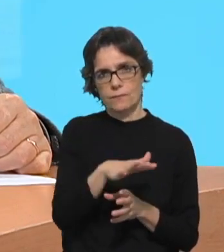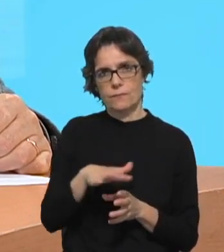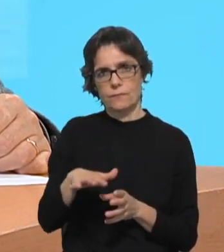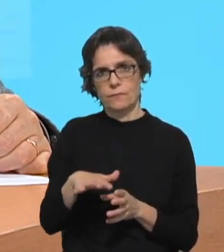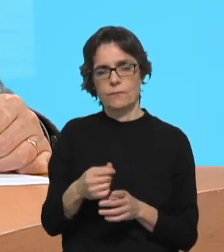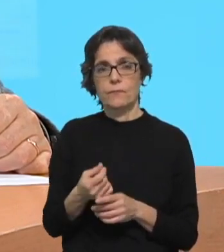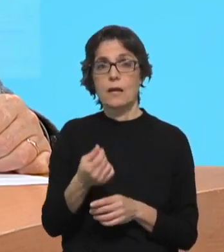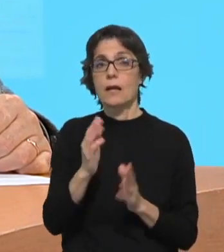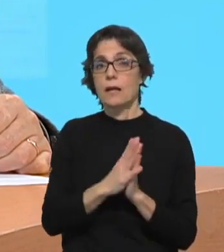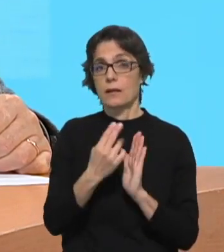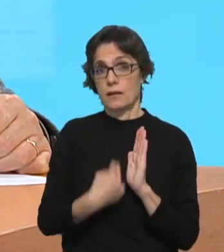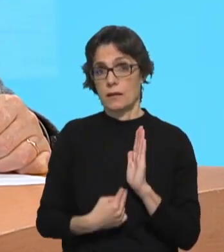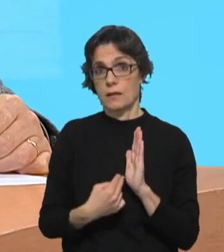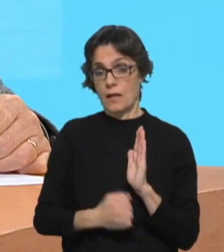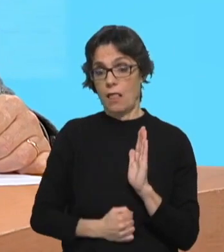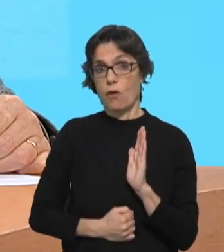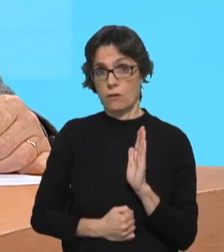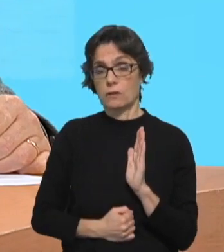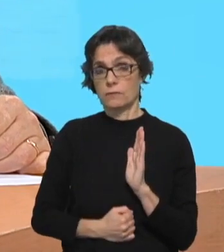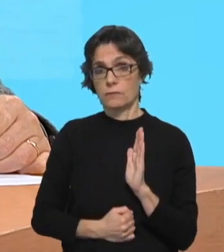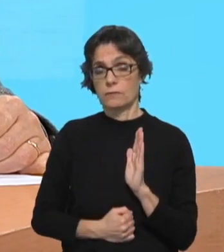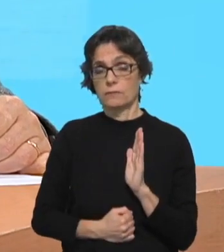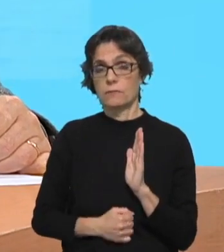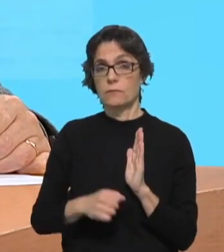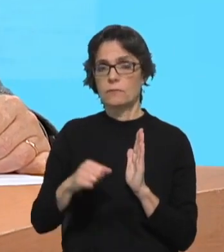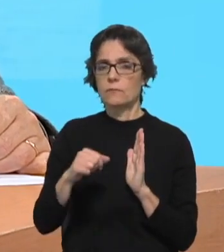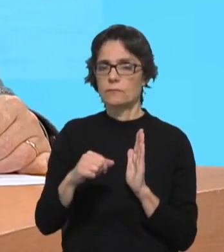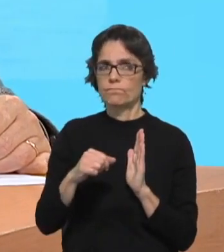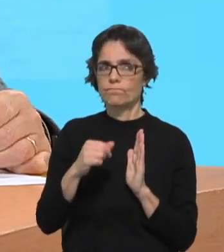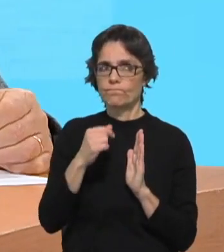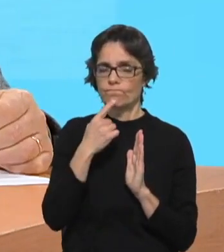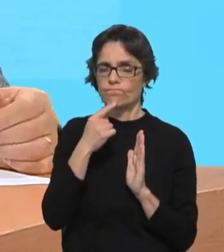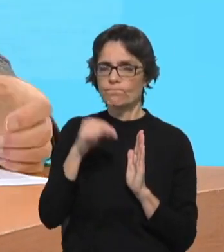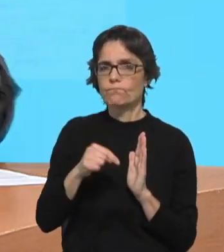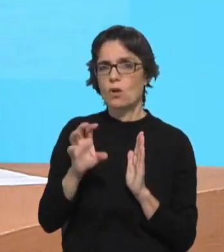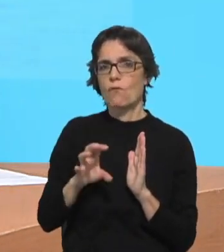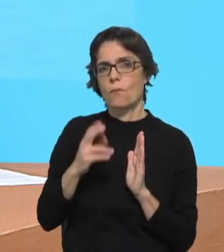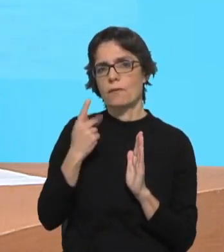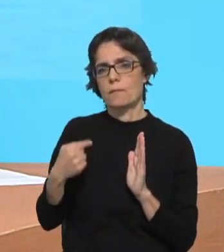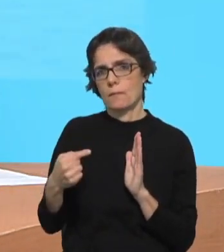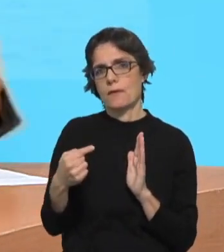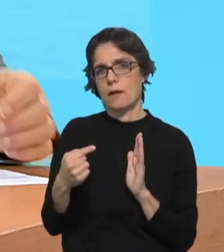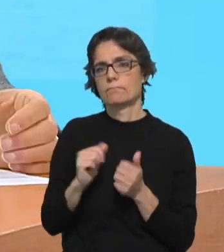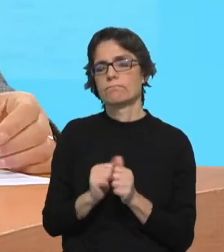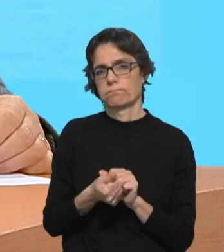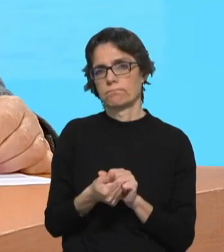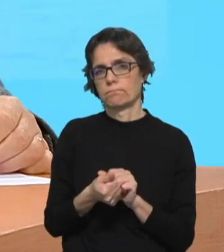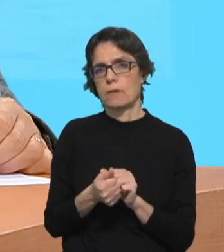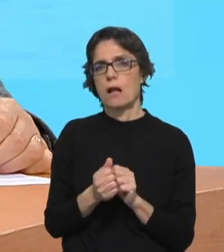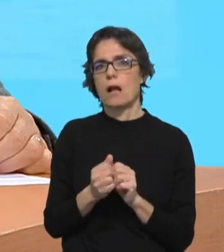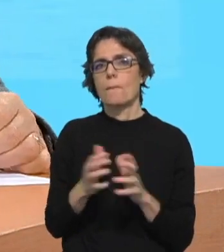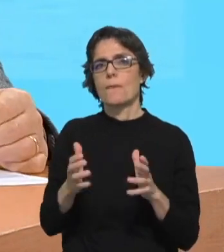que, de facto, os modos de habitar hoje se transformaram, porque grande parte das estruturas eclesiais